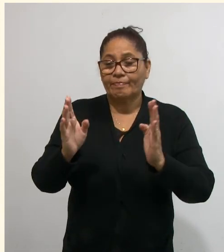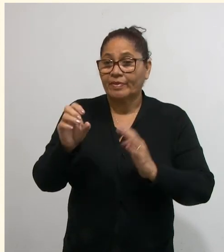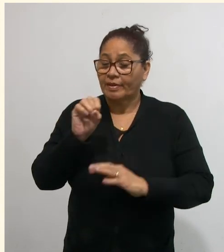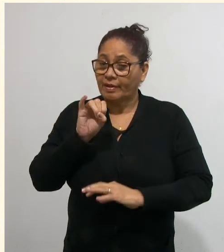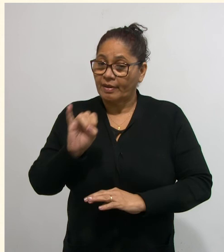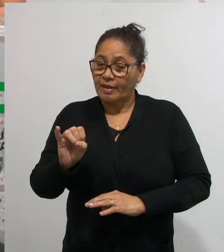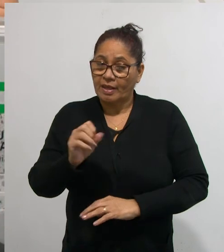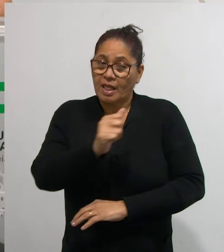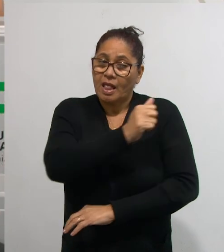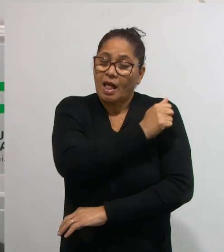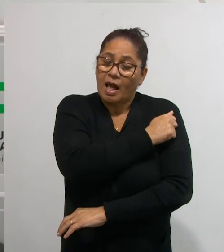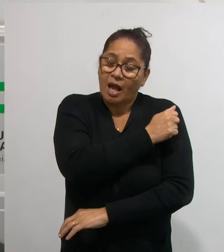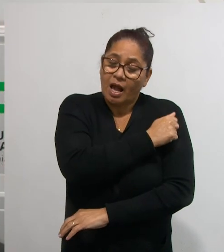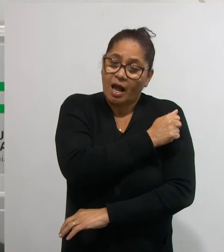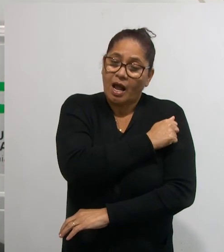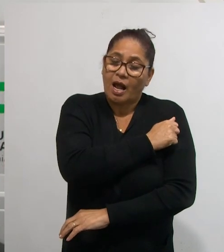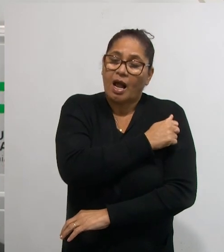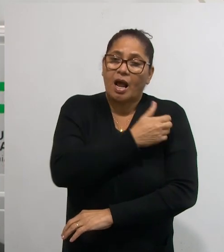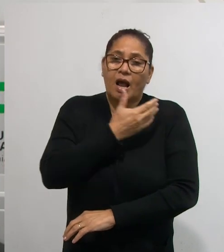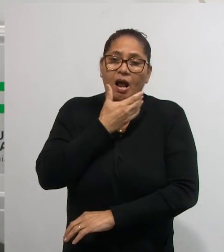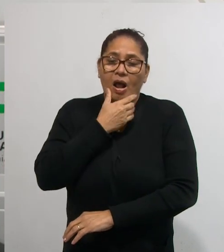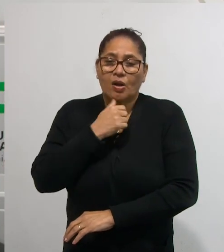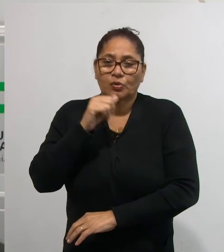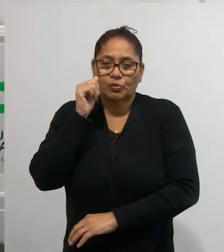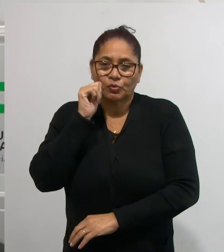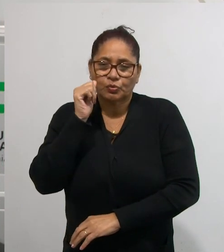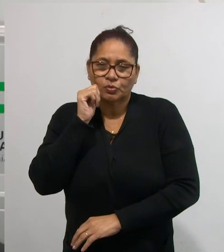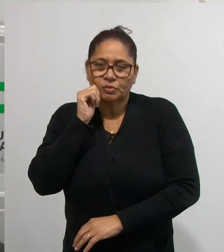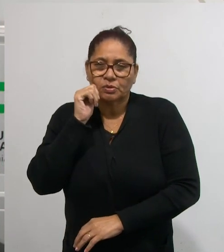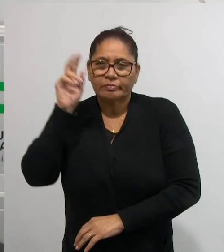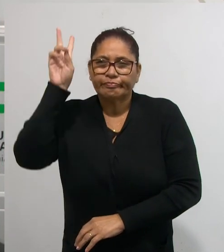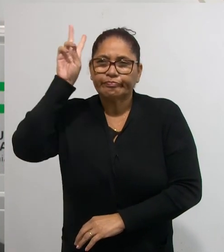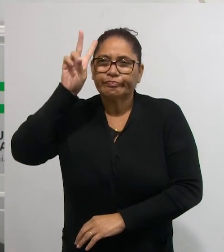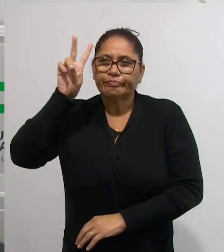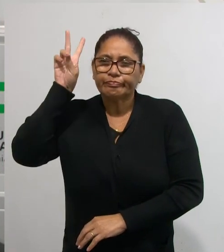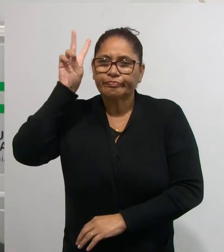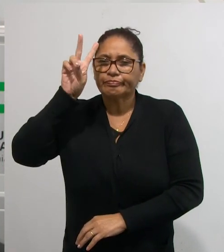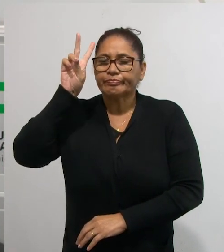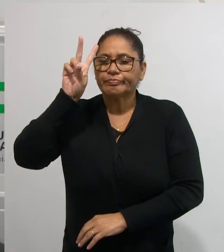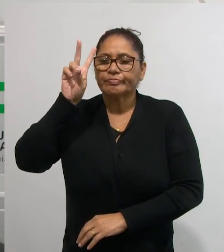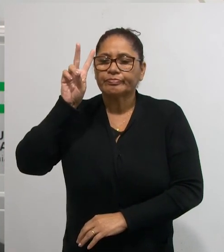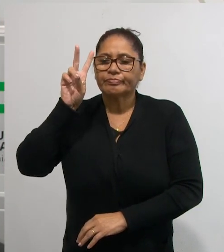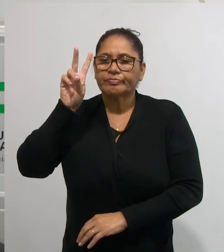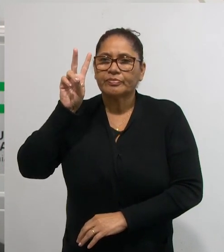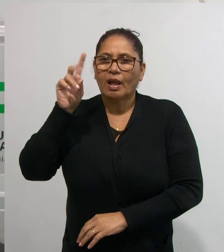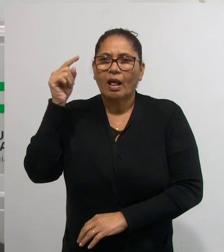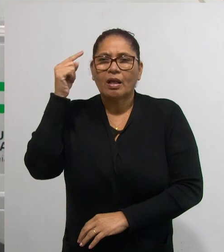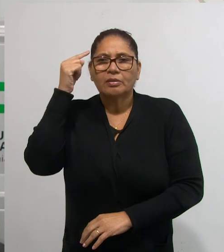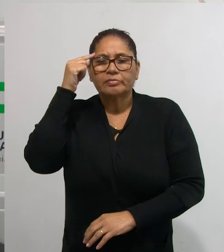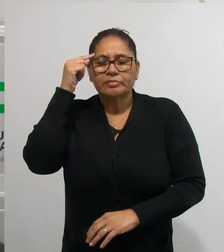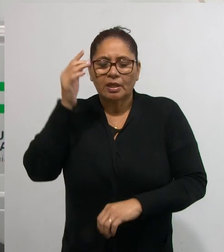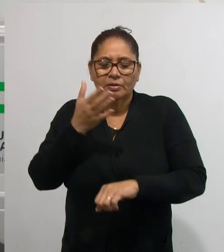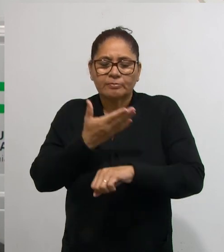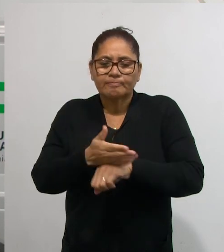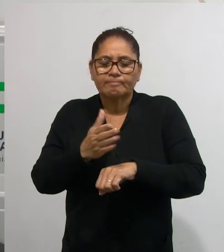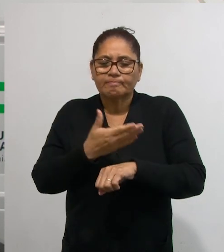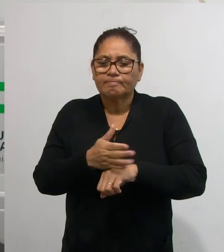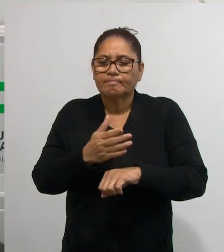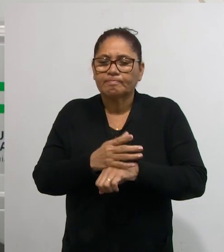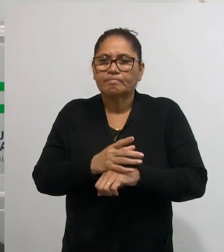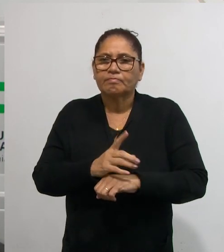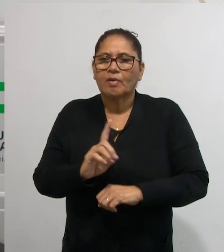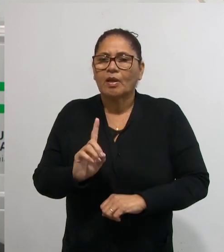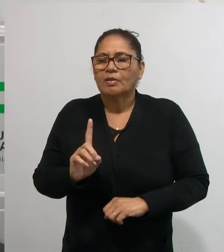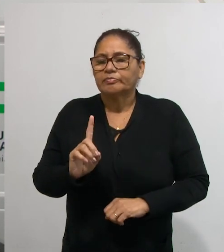biblioteca. Assim, aluno e aluno, nesse resgate histórico, né, nessa reflexão sobre